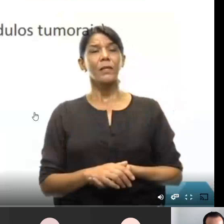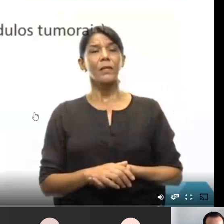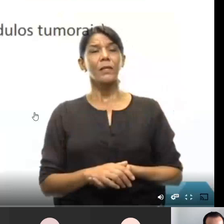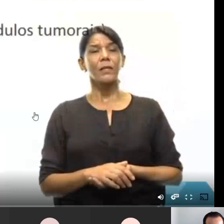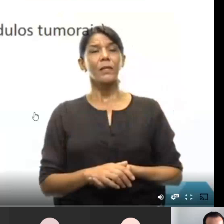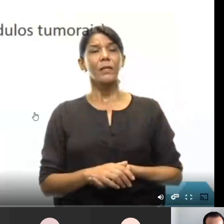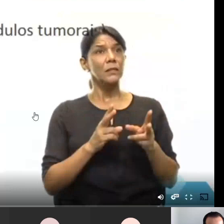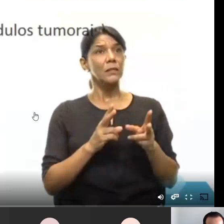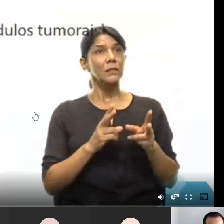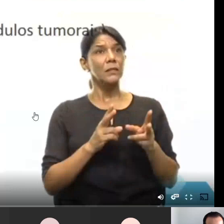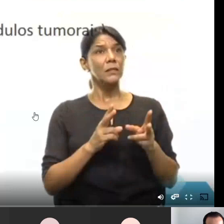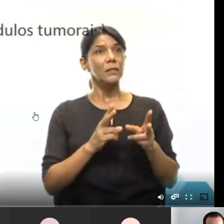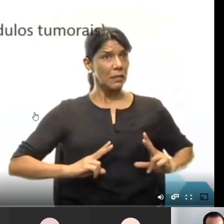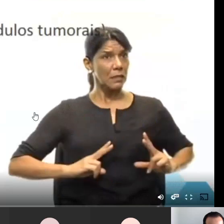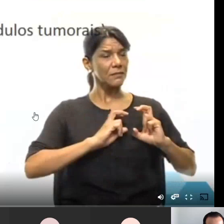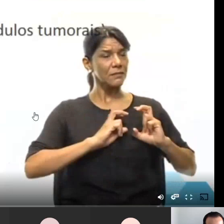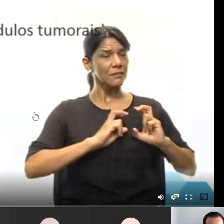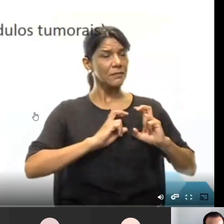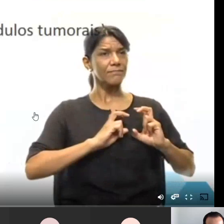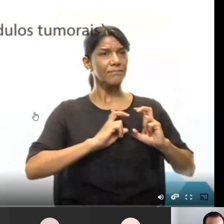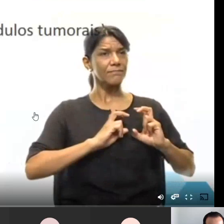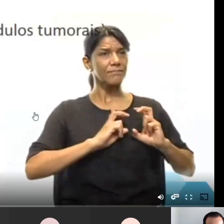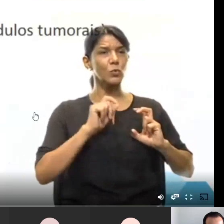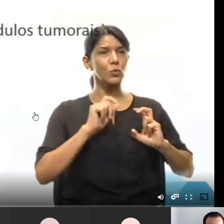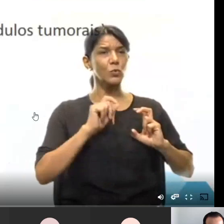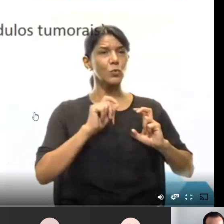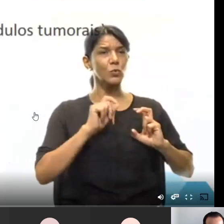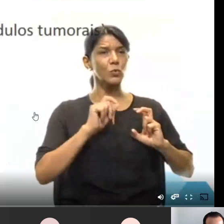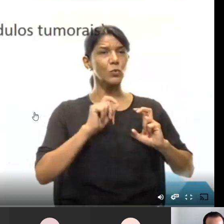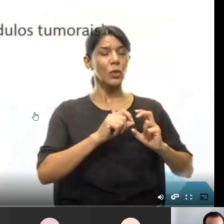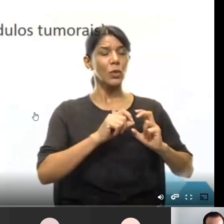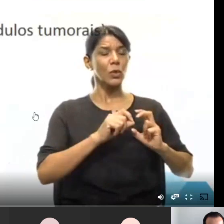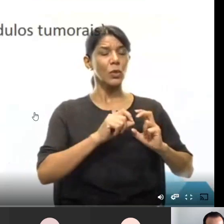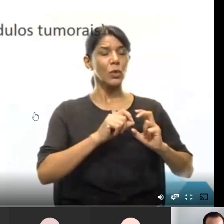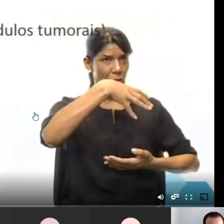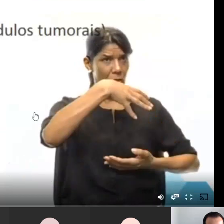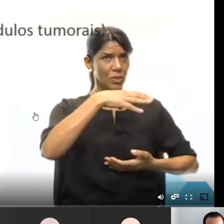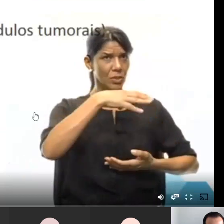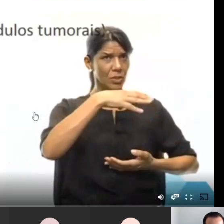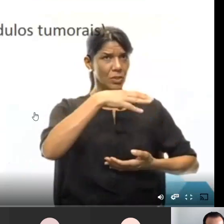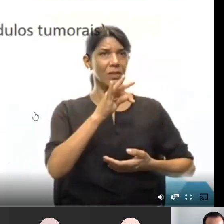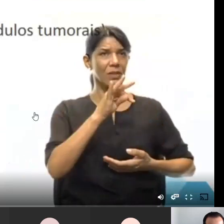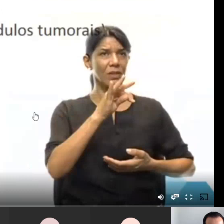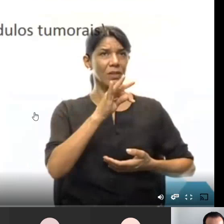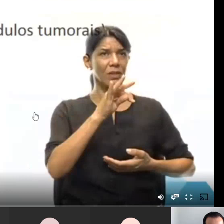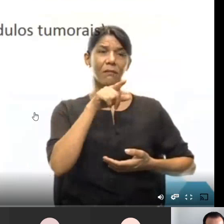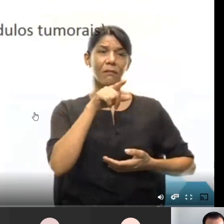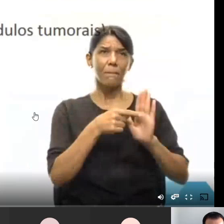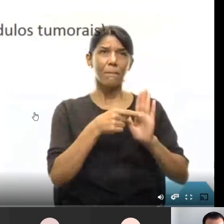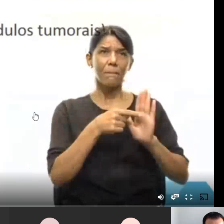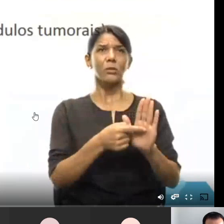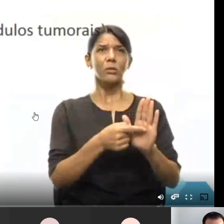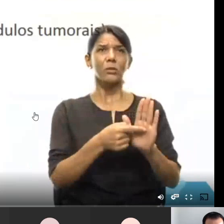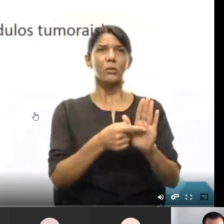de mama na parte do raio-x de alto contraste é muito